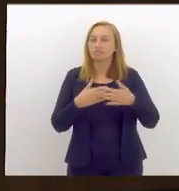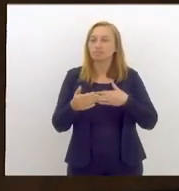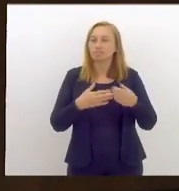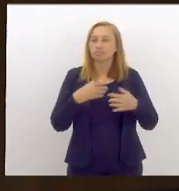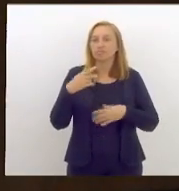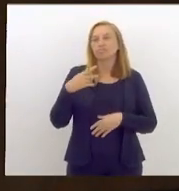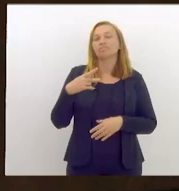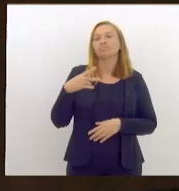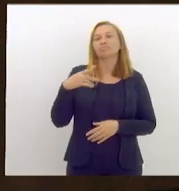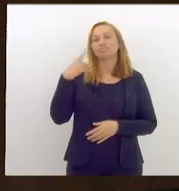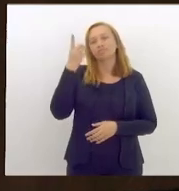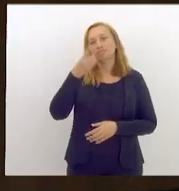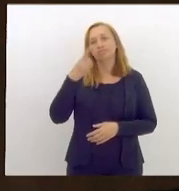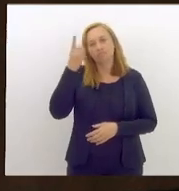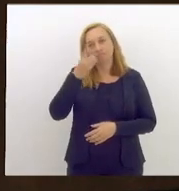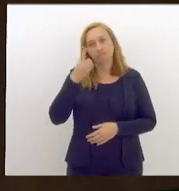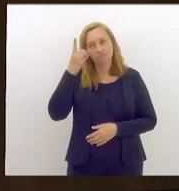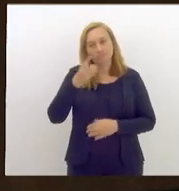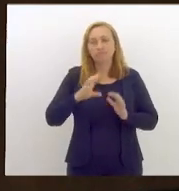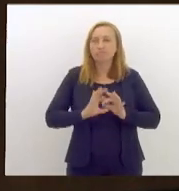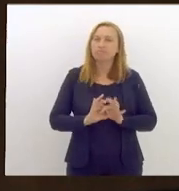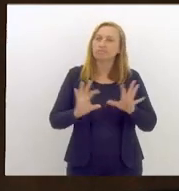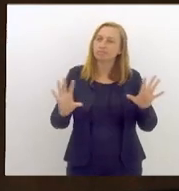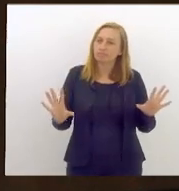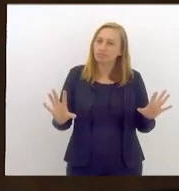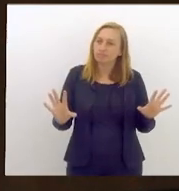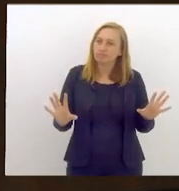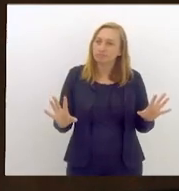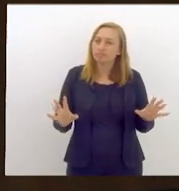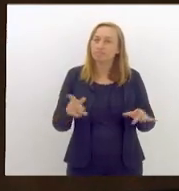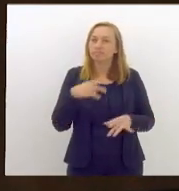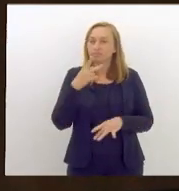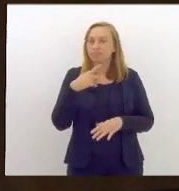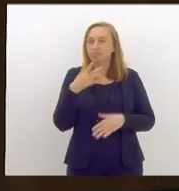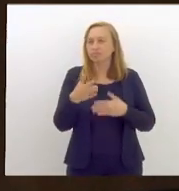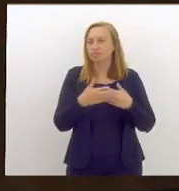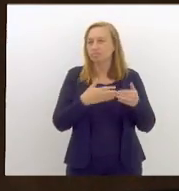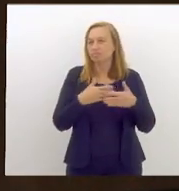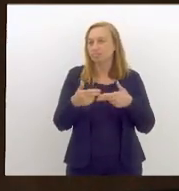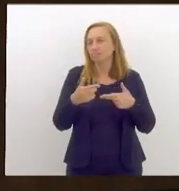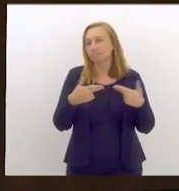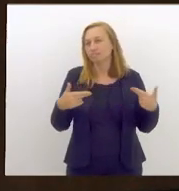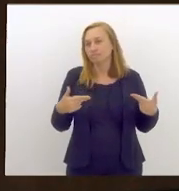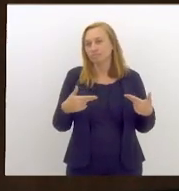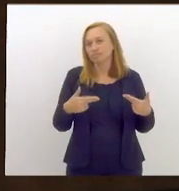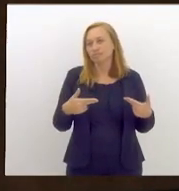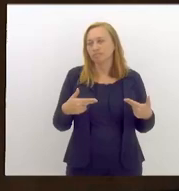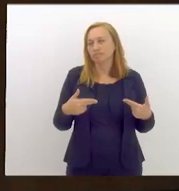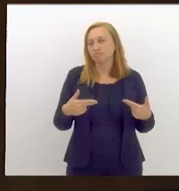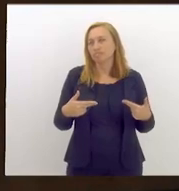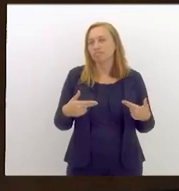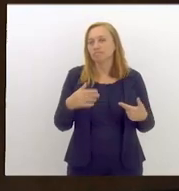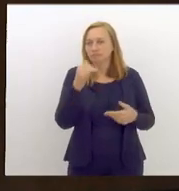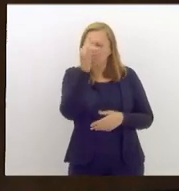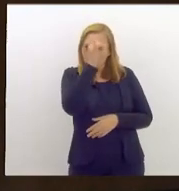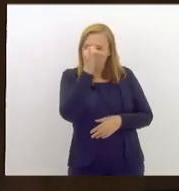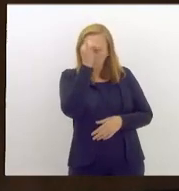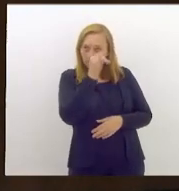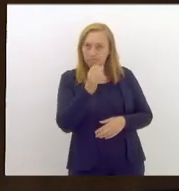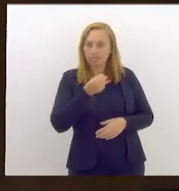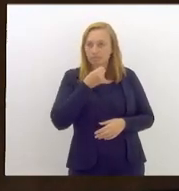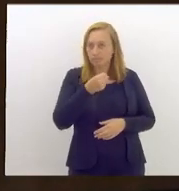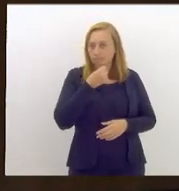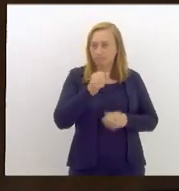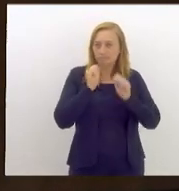ter a sua imunidade e a sua liberdade de falar o que bem entender inclusive asneiras no microfone